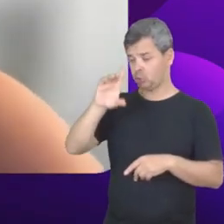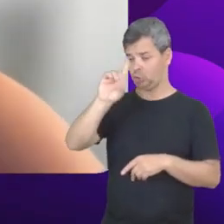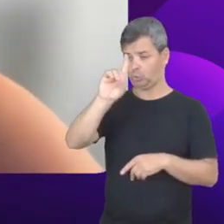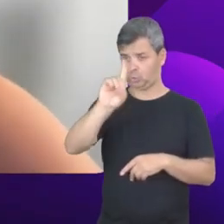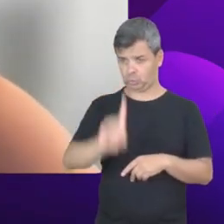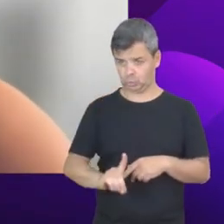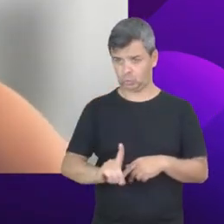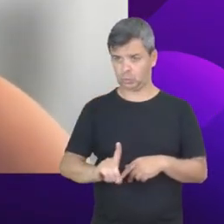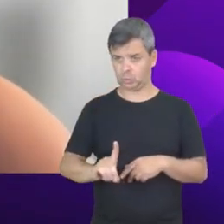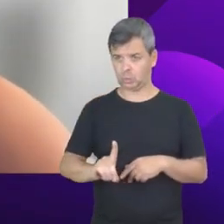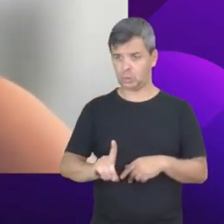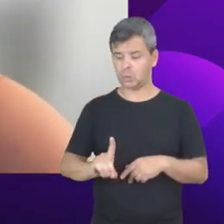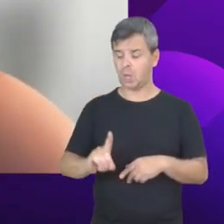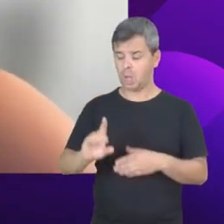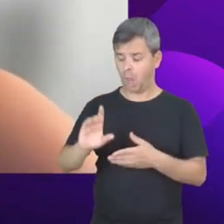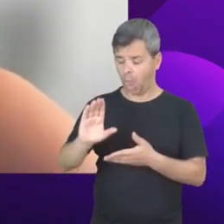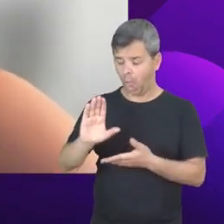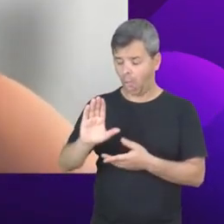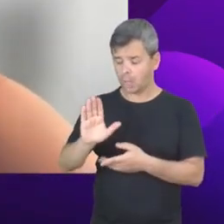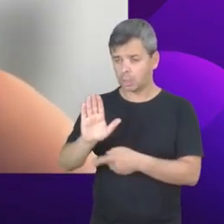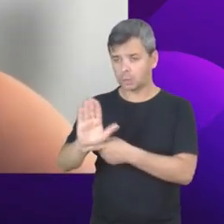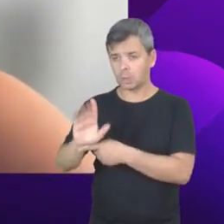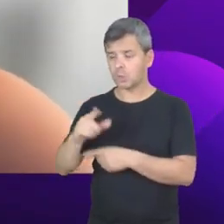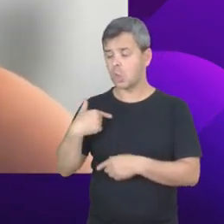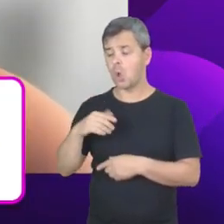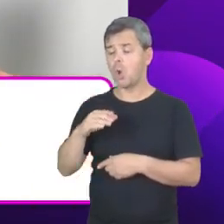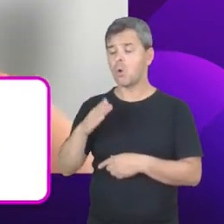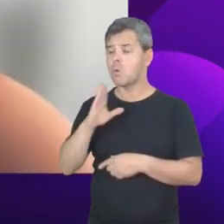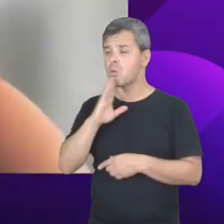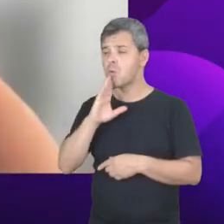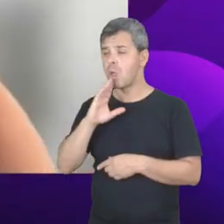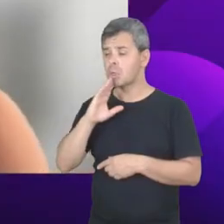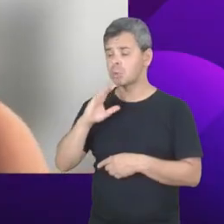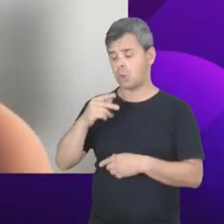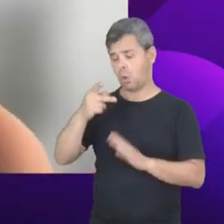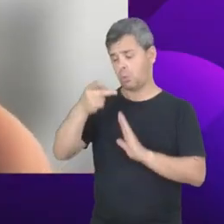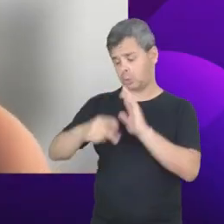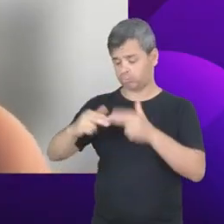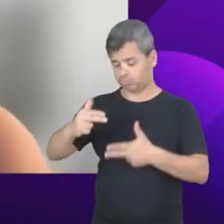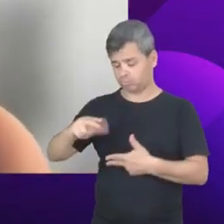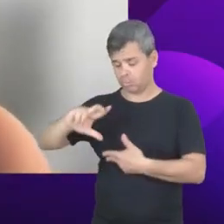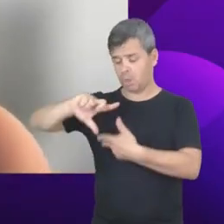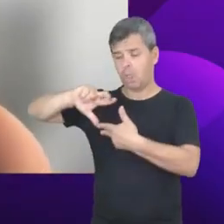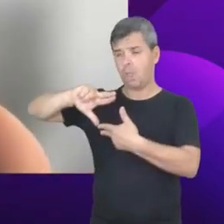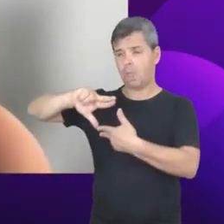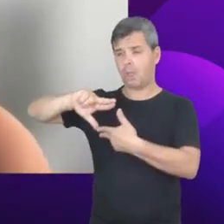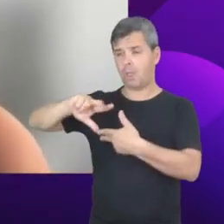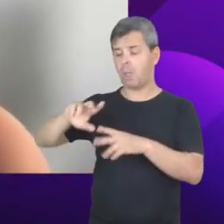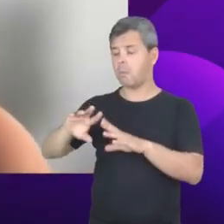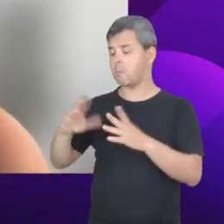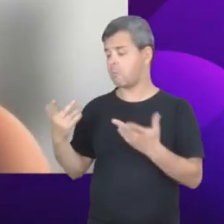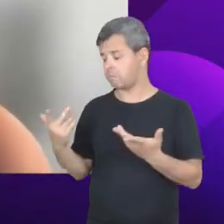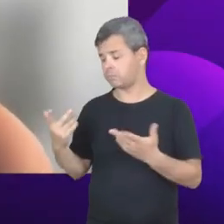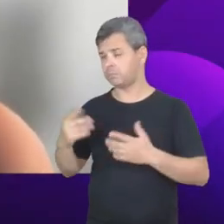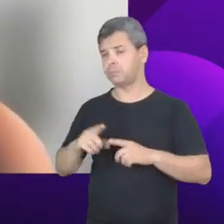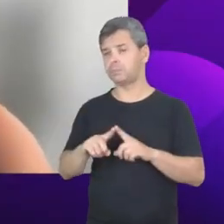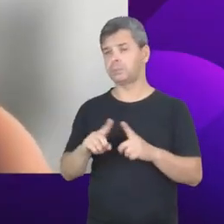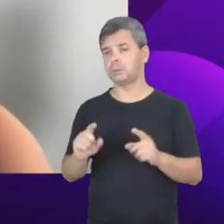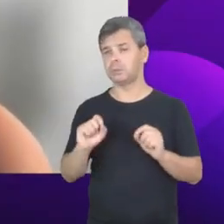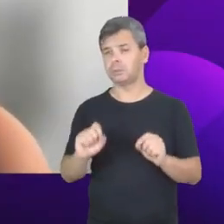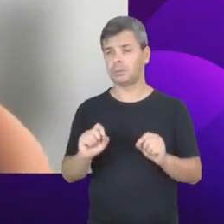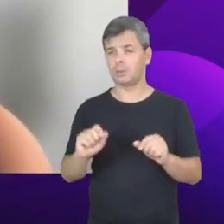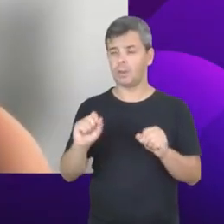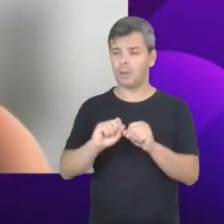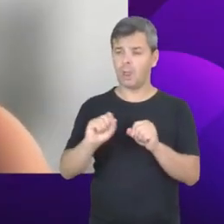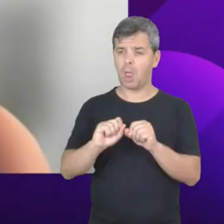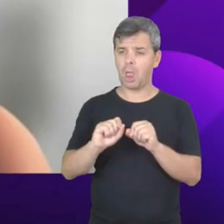direito a serem beneficiárias e não conhecem o programa por algum motivo, mas que é,